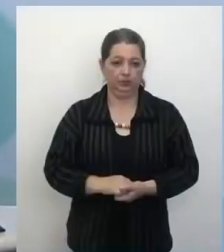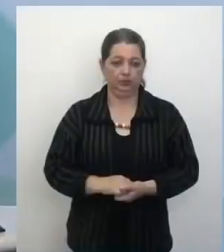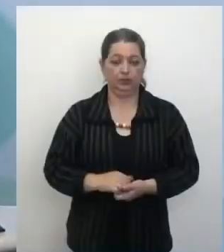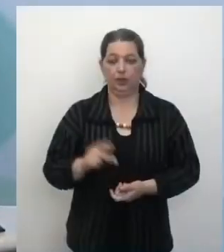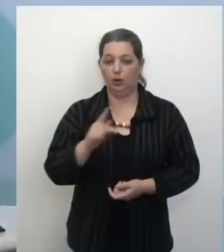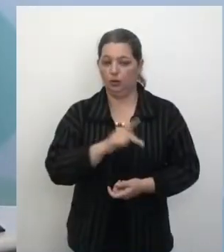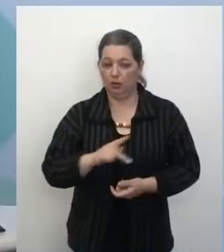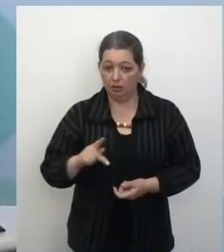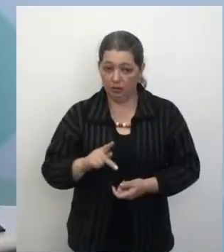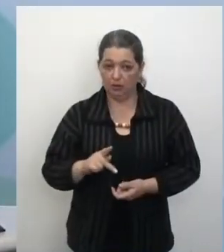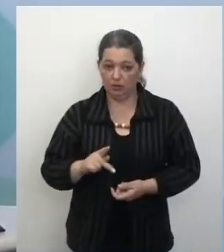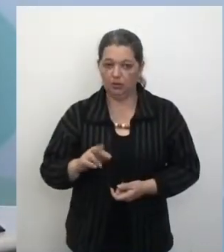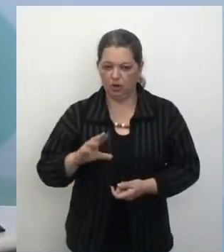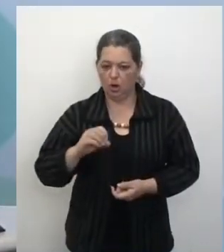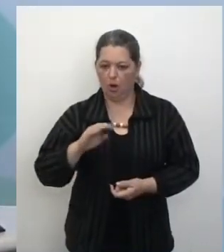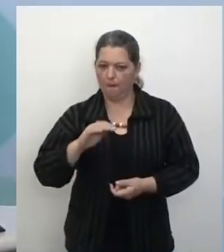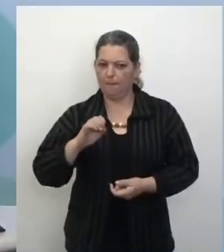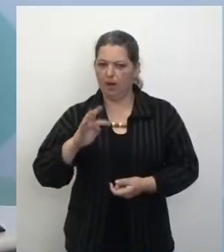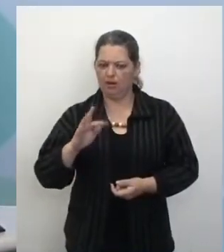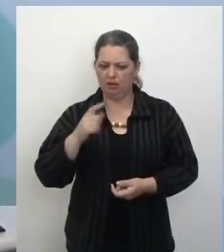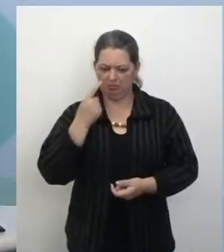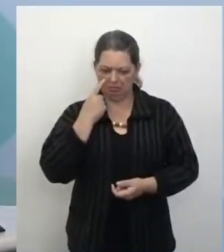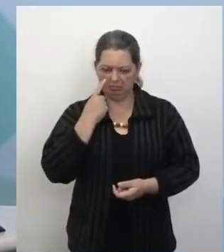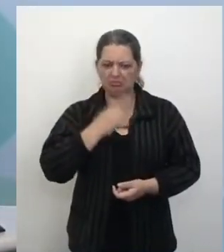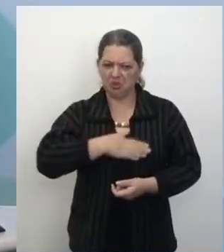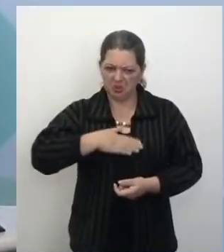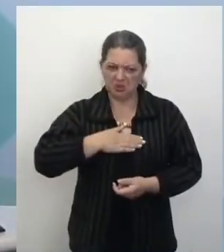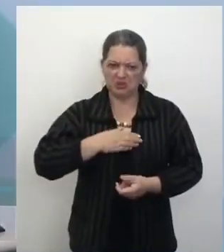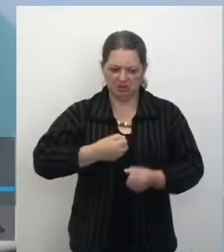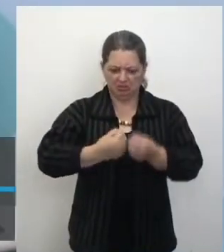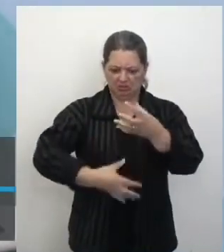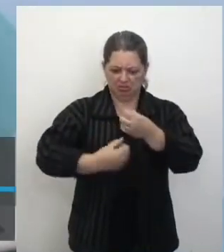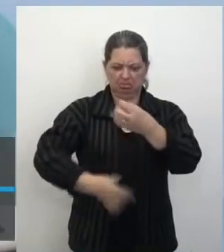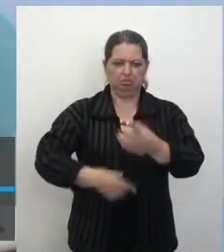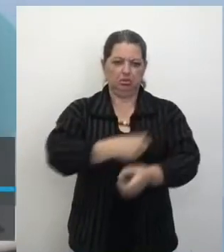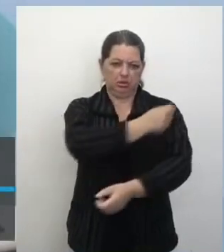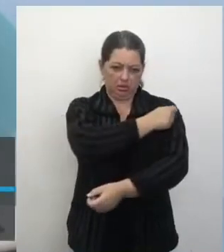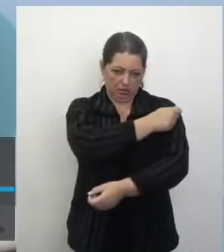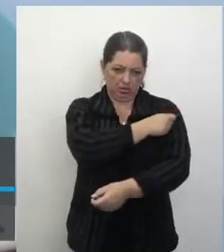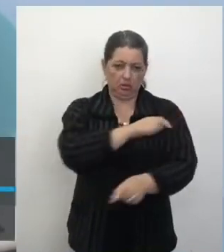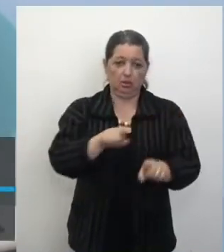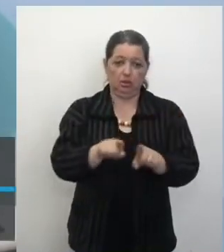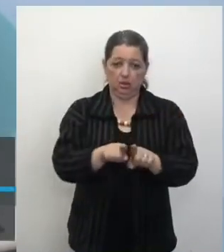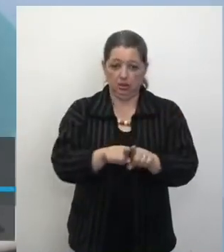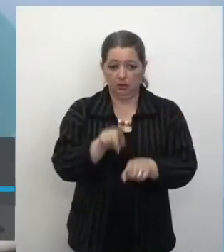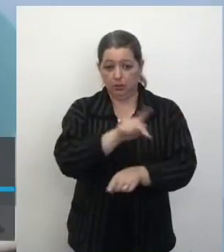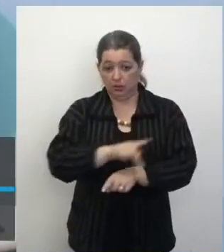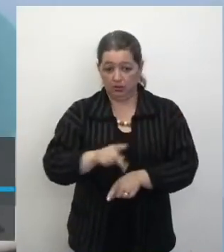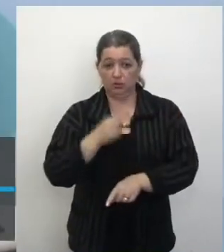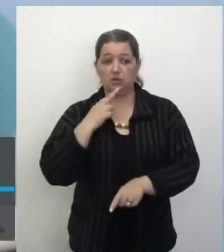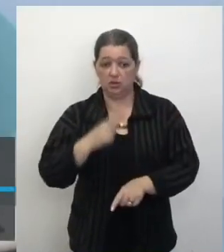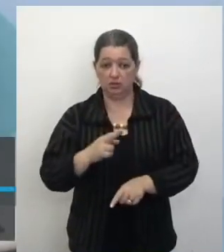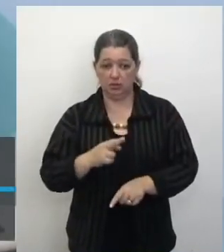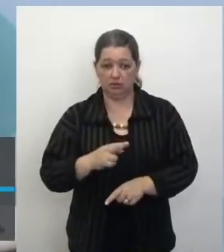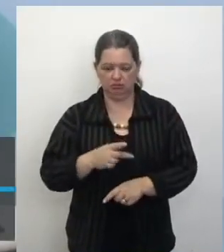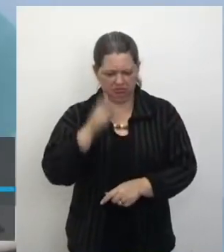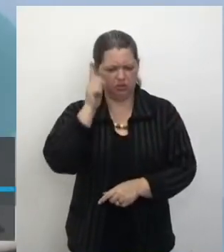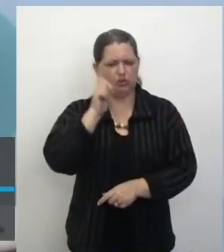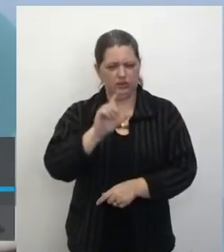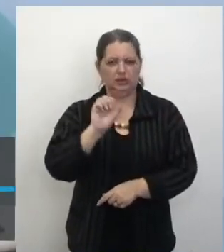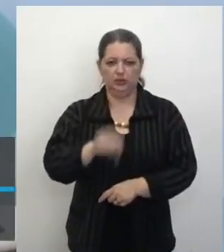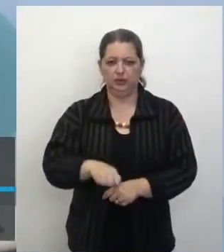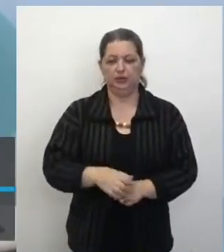Professora Roberta, gostei de ver. Os alunos estão escrevendo lá no chat, né? Os professores repassando as respostas, que estão conseguindo